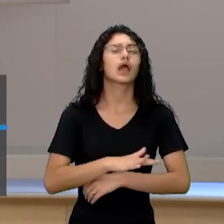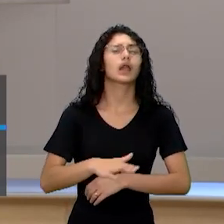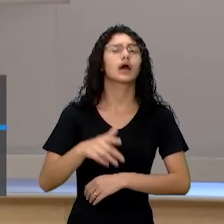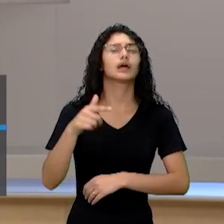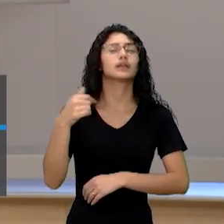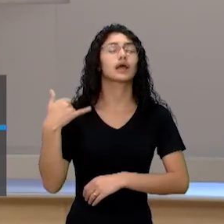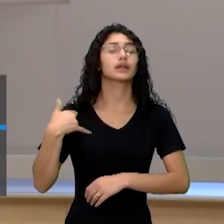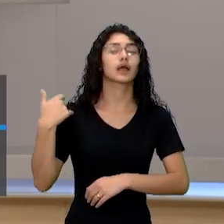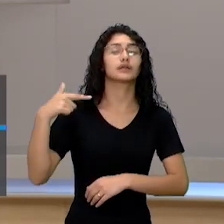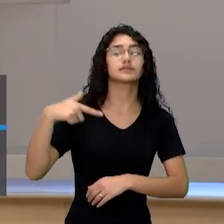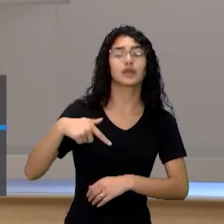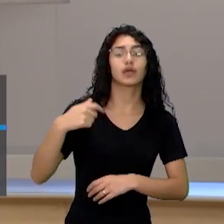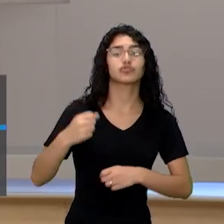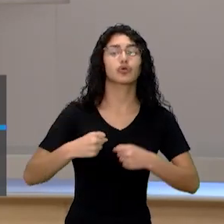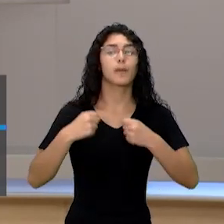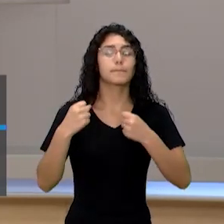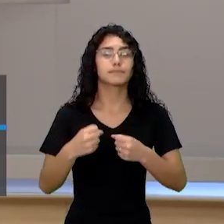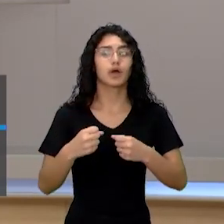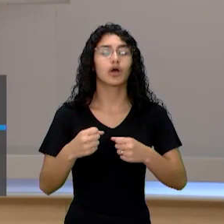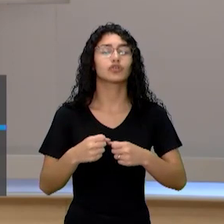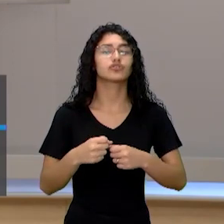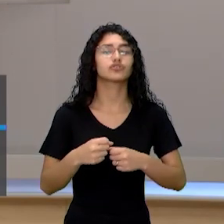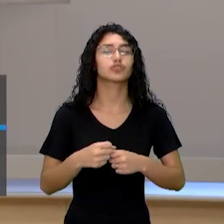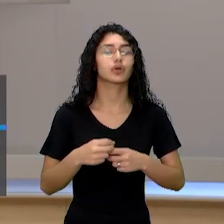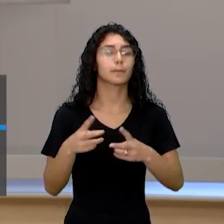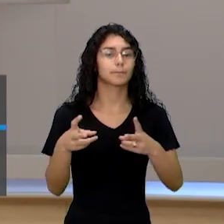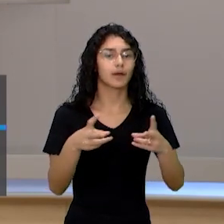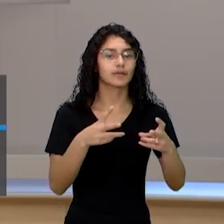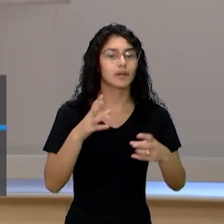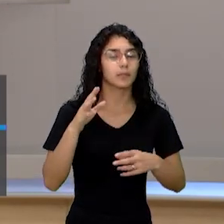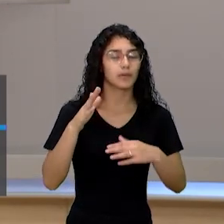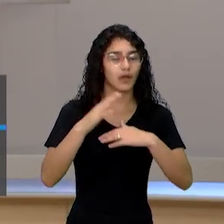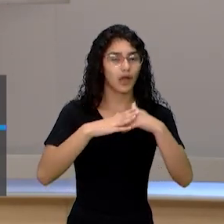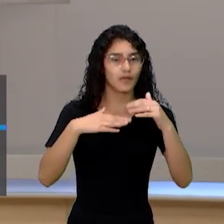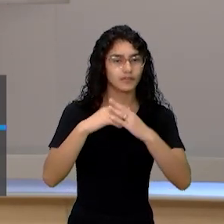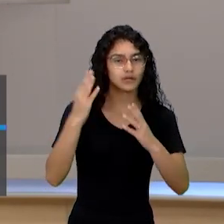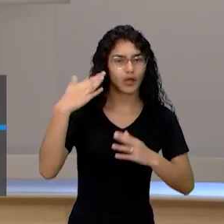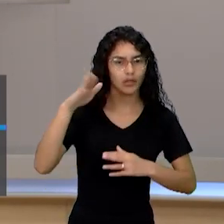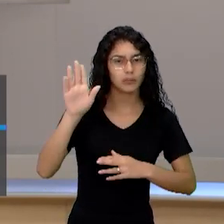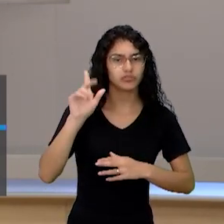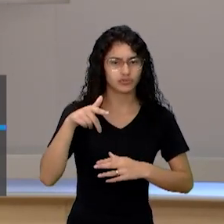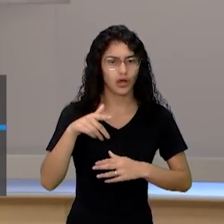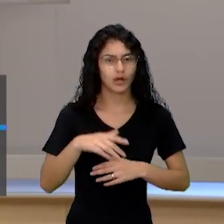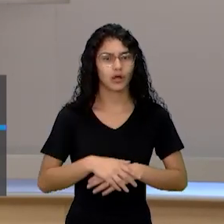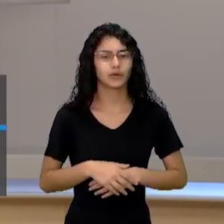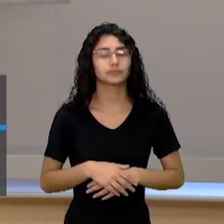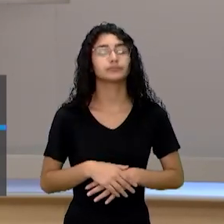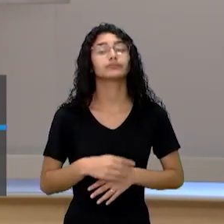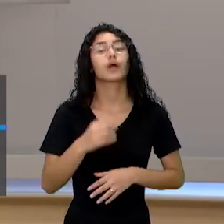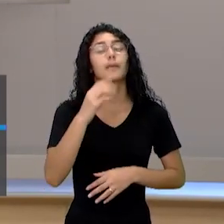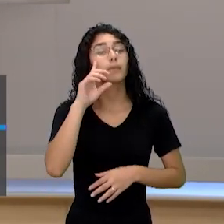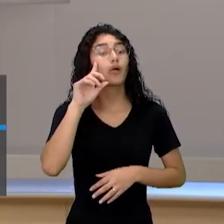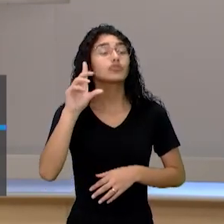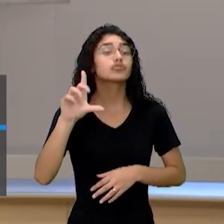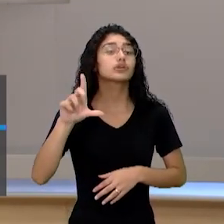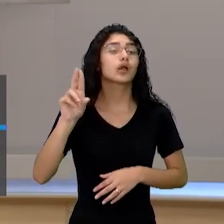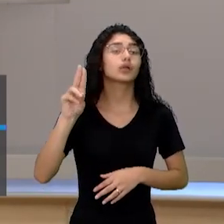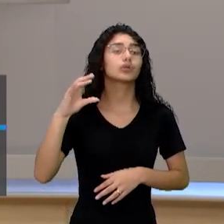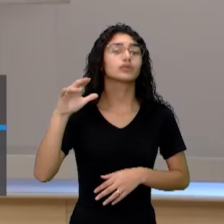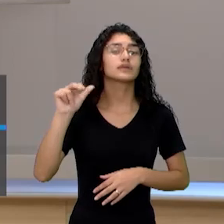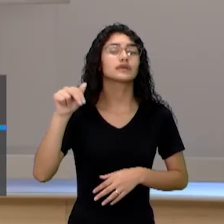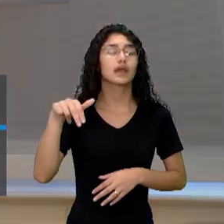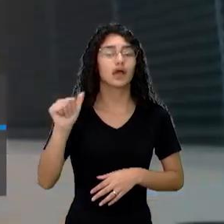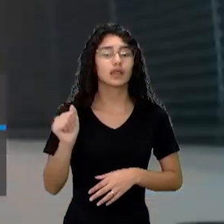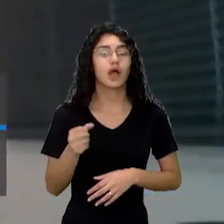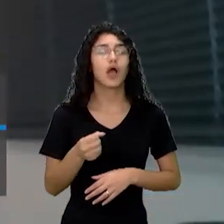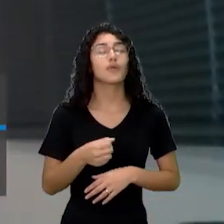ser identificada ou ainda é muito cedo com altas habilidades de superdotação? Bom dia, Luciana. Com 7